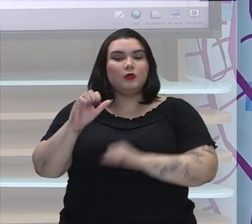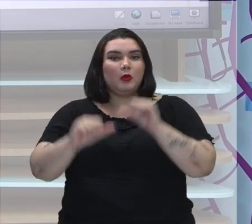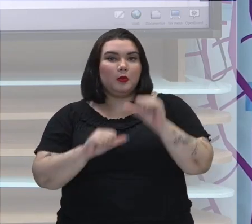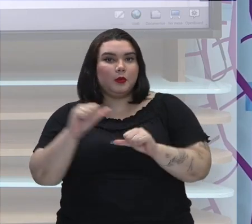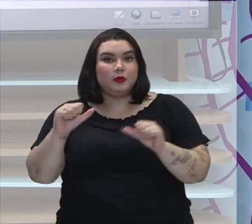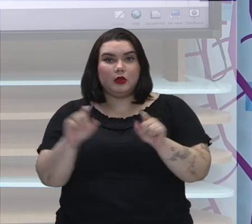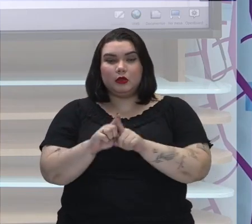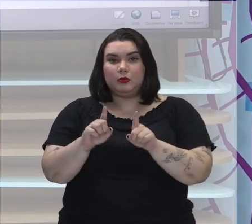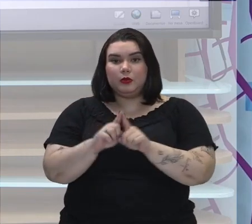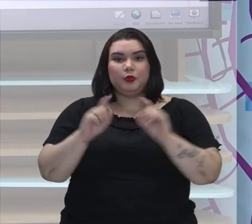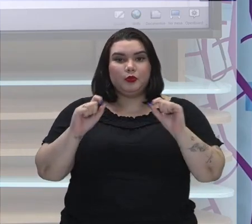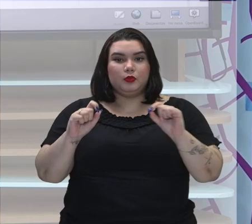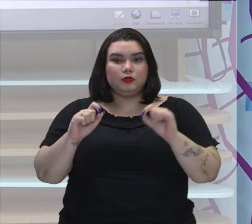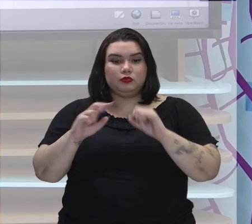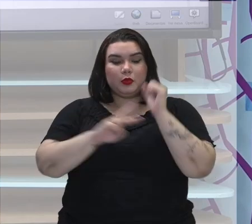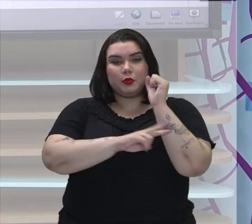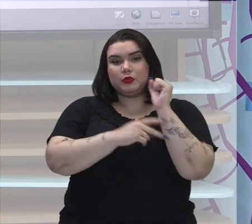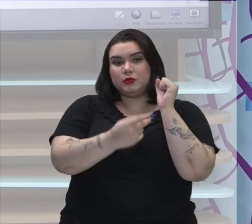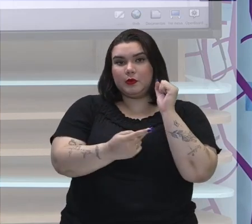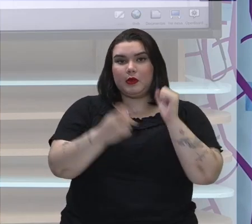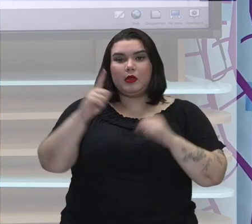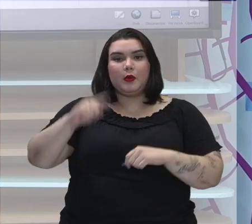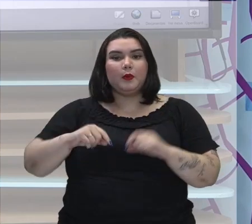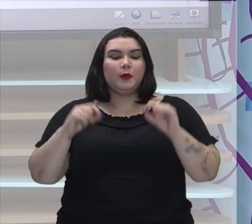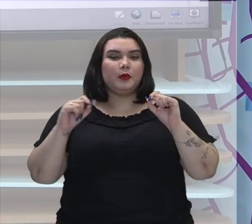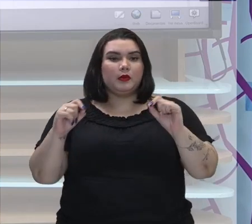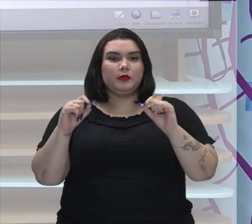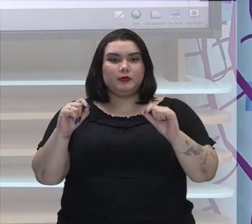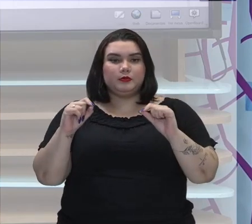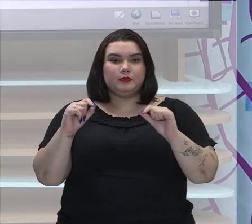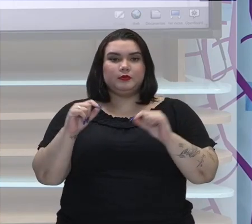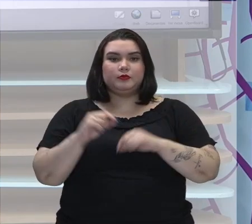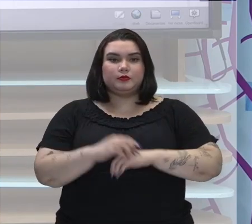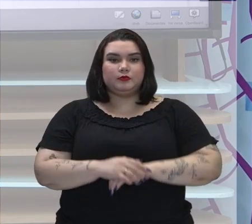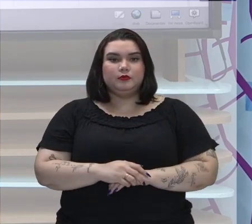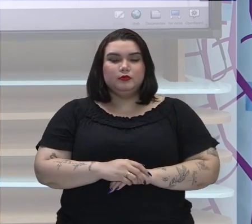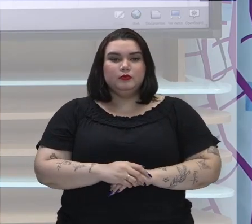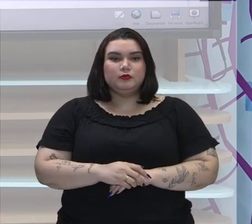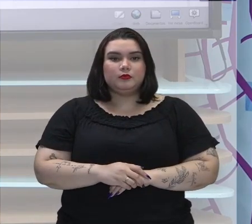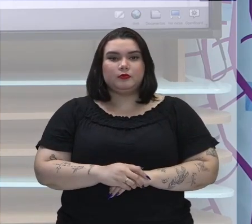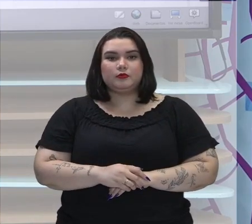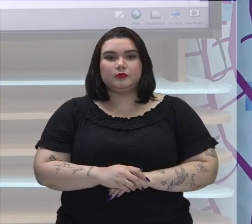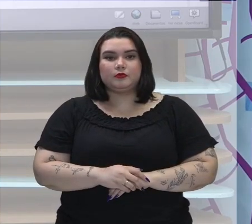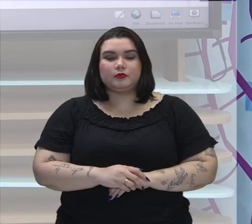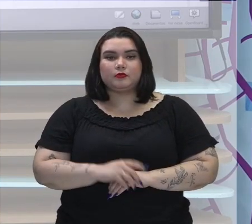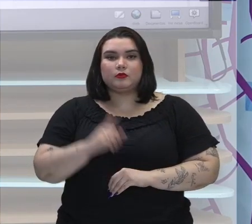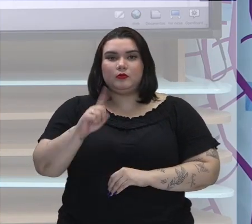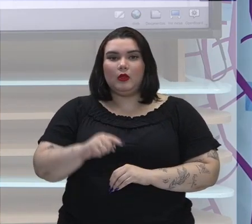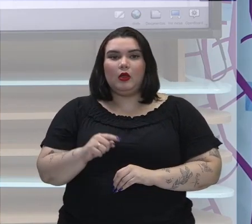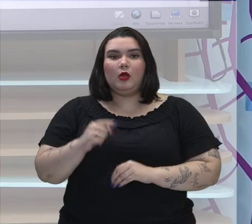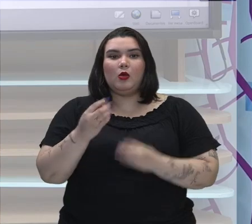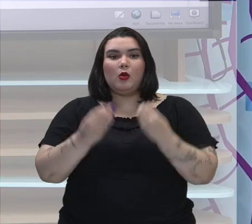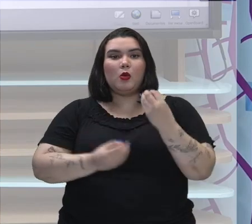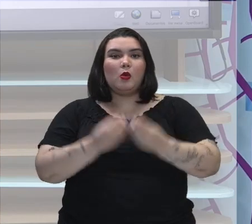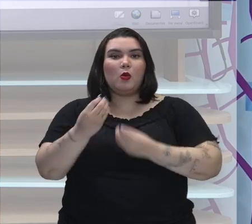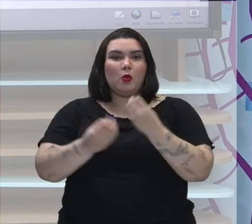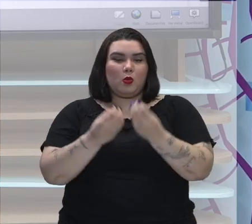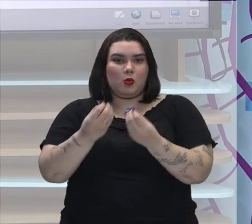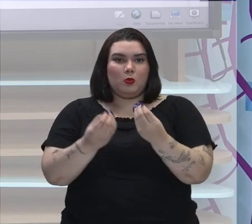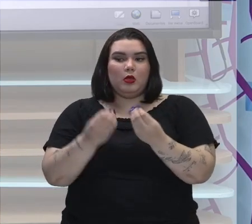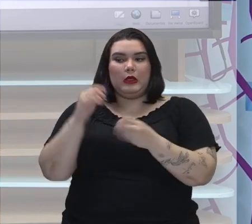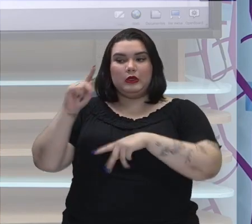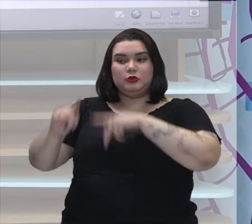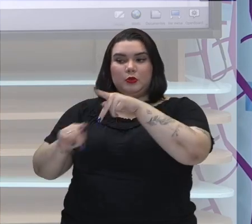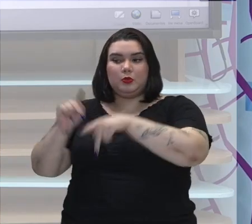alterar, né, por consequência, justamente o modo na qual as populações